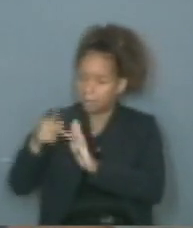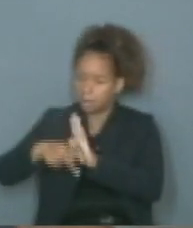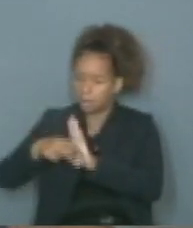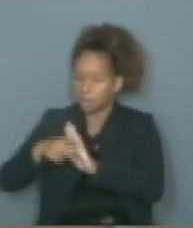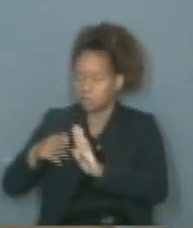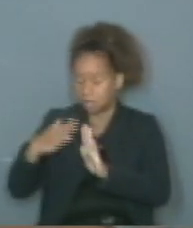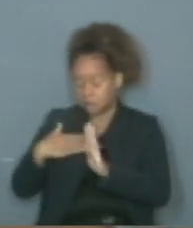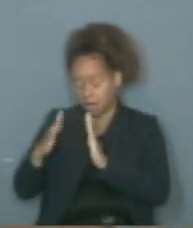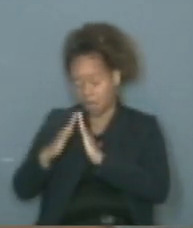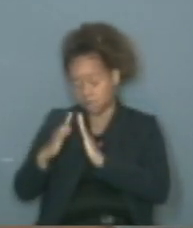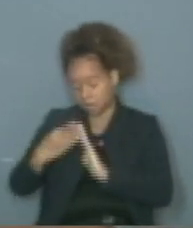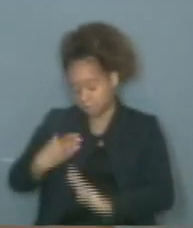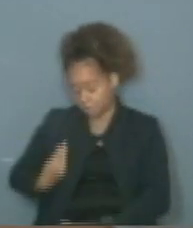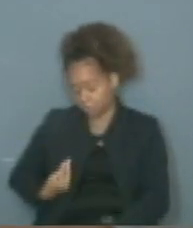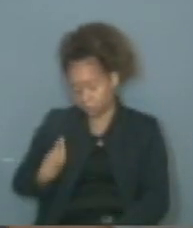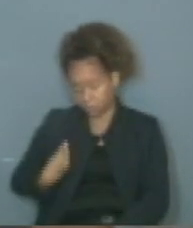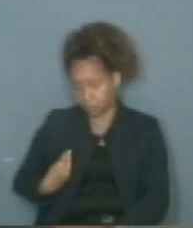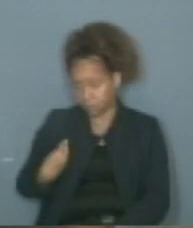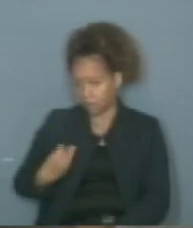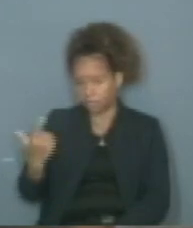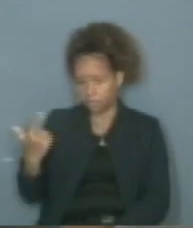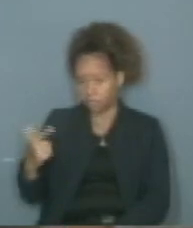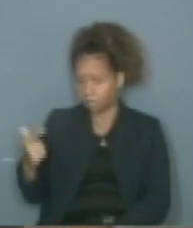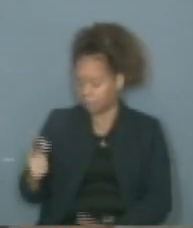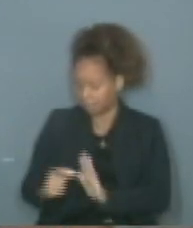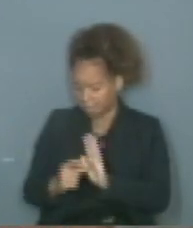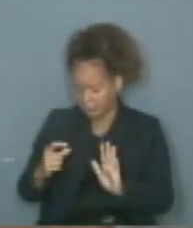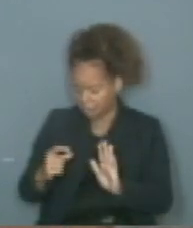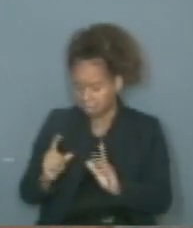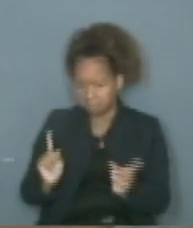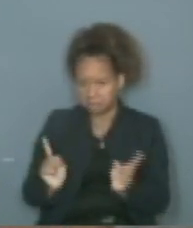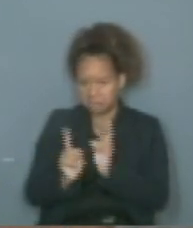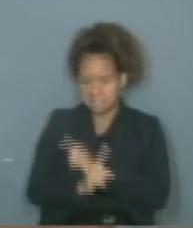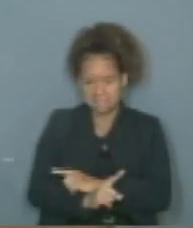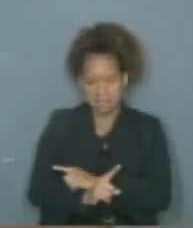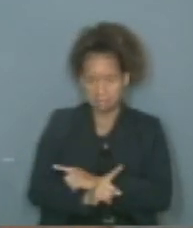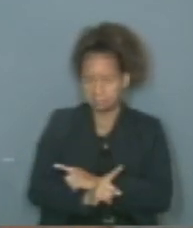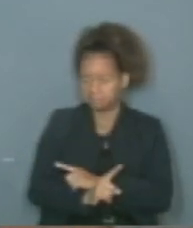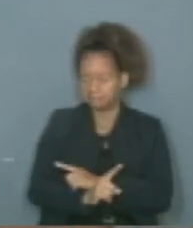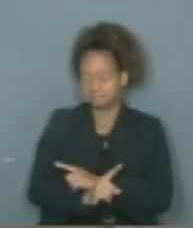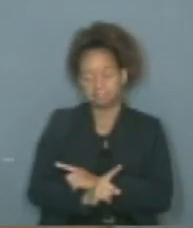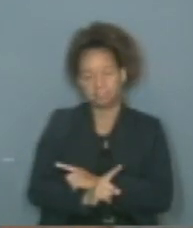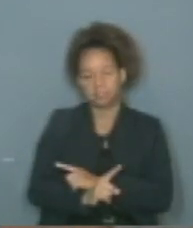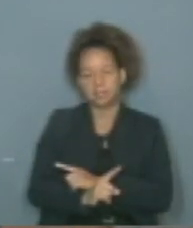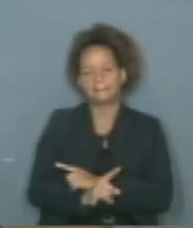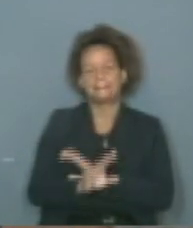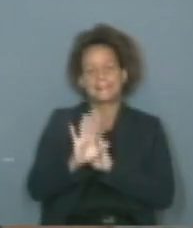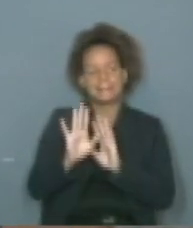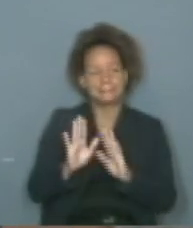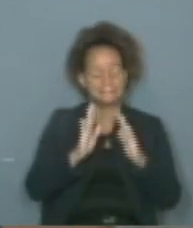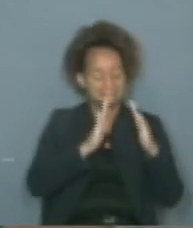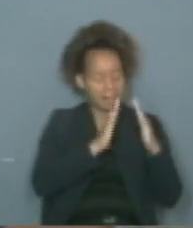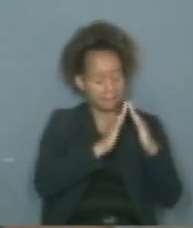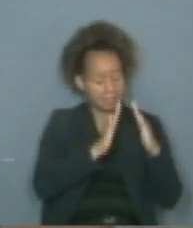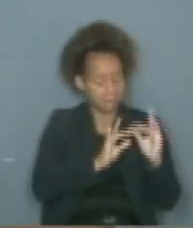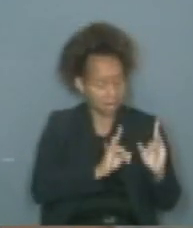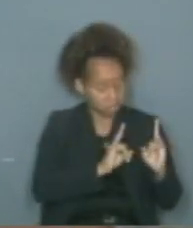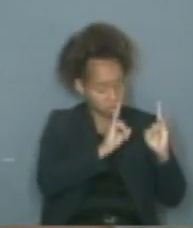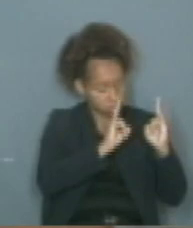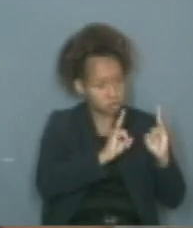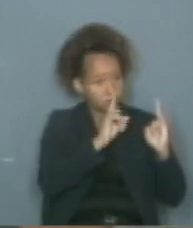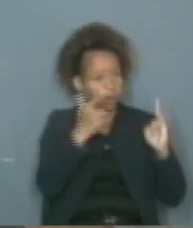Minha Casa Minha Vida, não há cláusula de reversão, caso o habitacional não